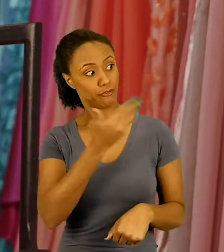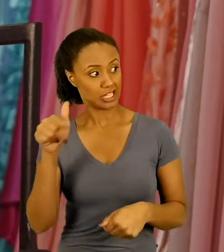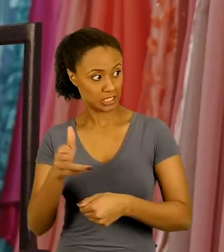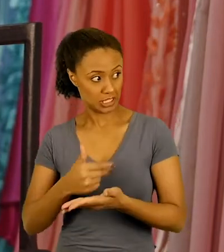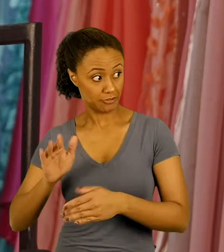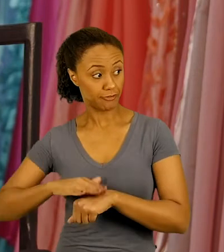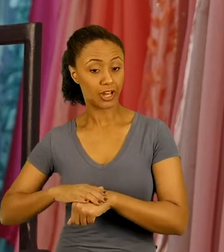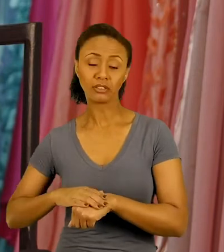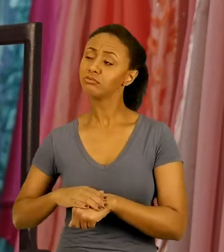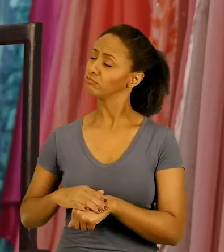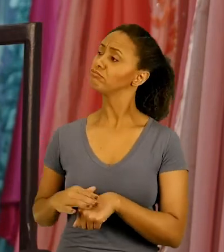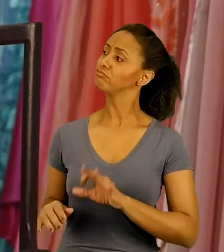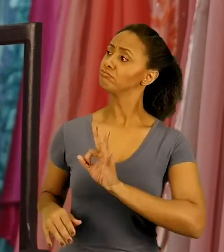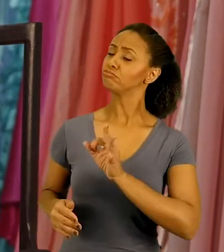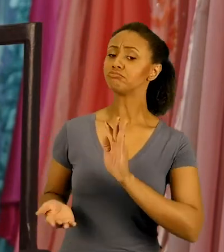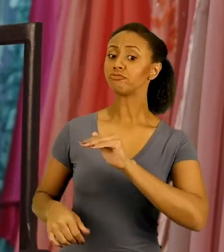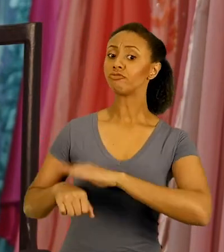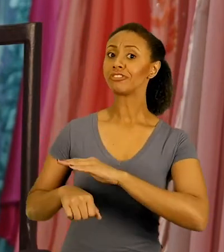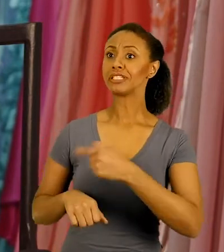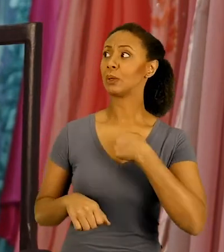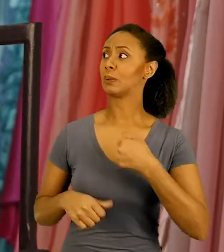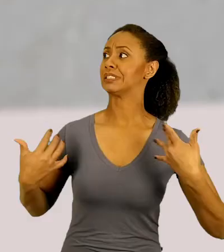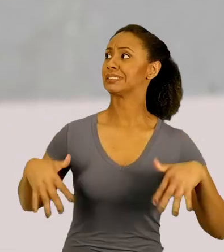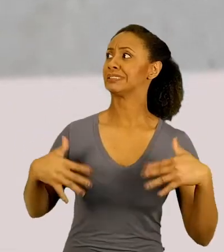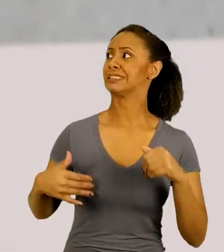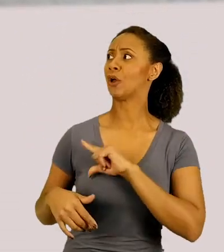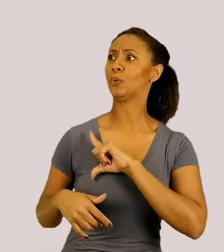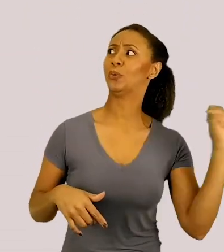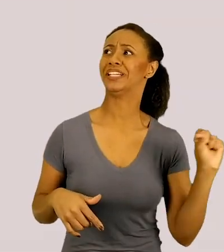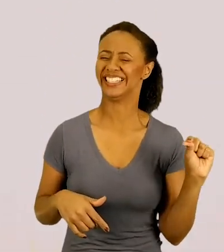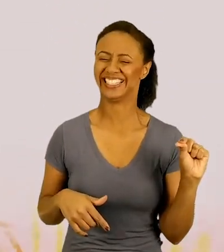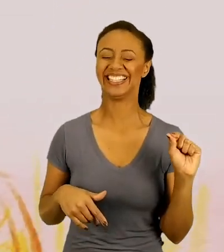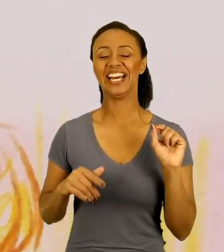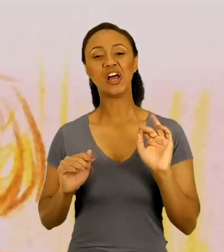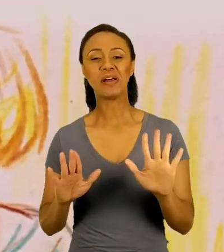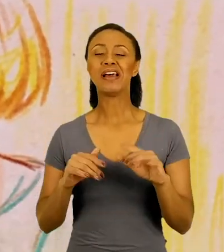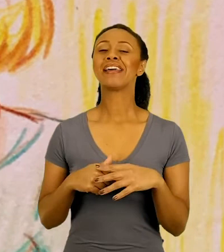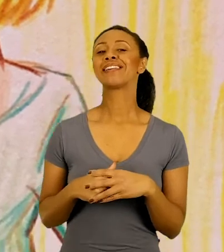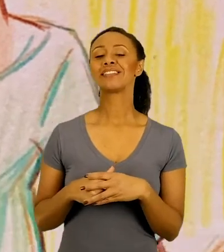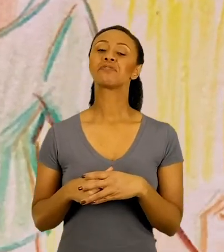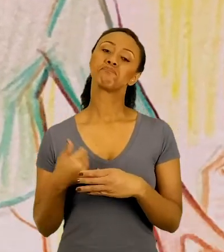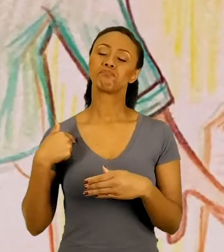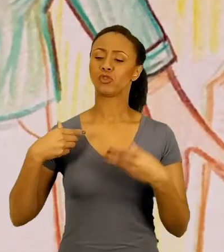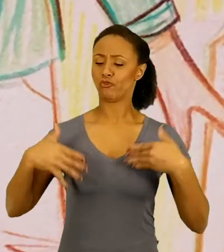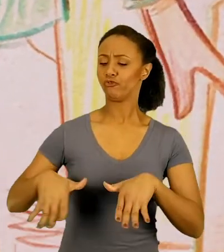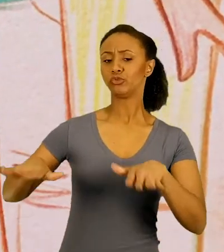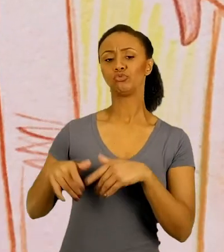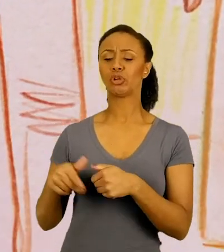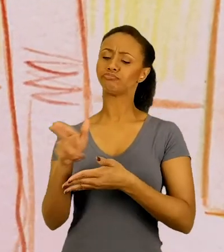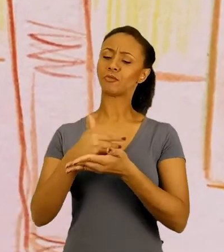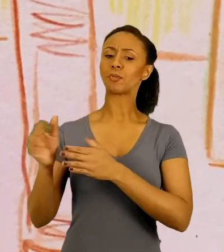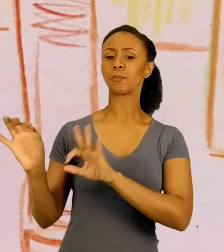pra ela? Eu falei, faço. Quase que eu saí correndo, assim, pela outra porta. Lá, fiz um vestido, desenhei tudo e